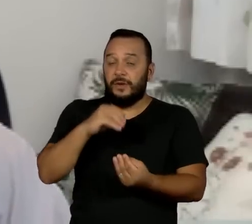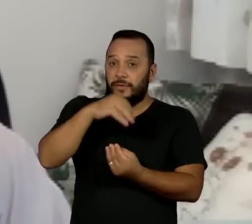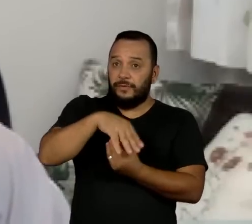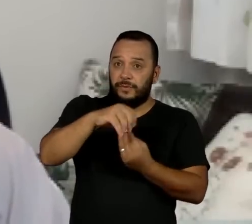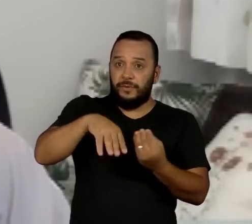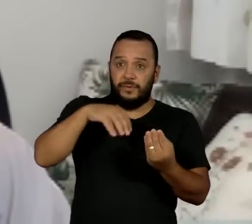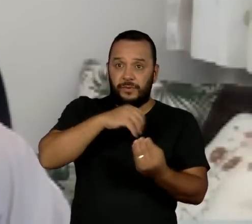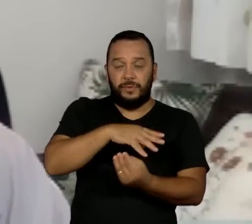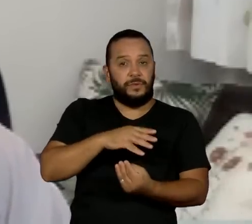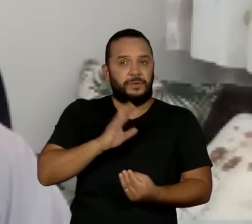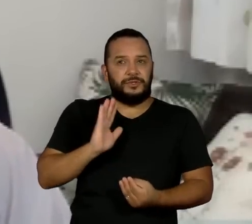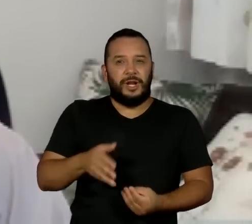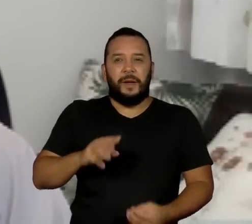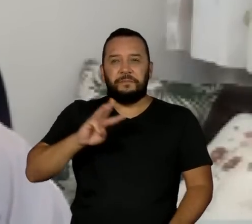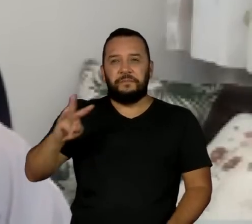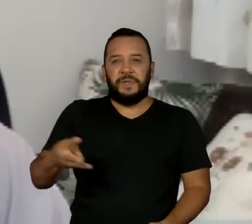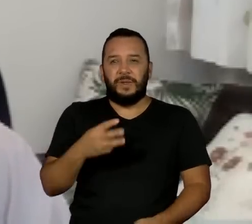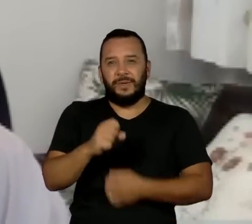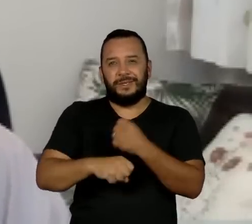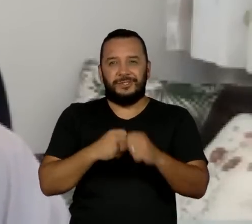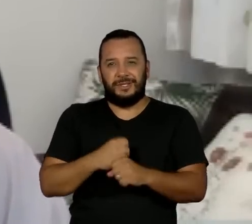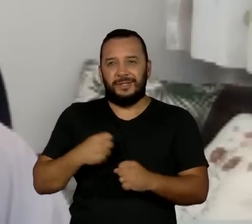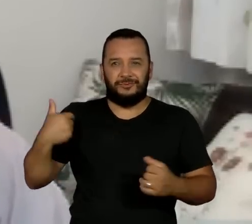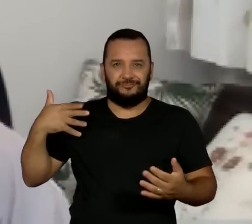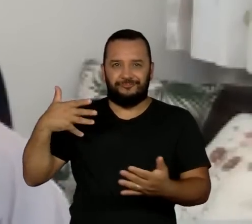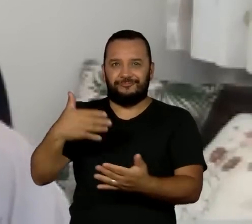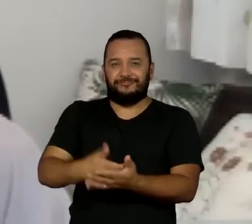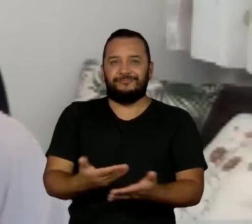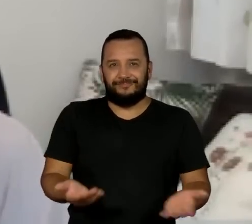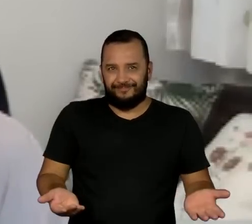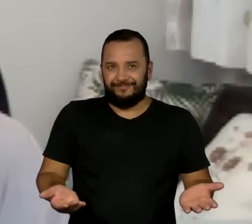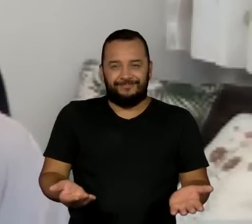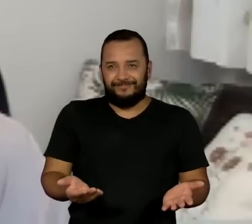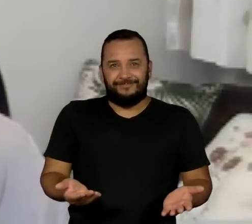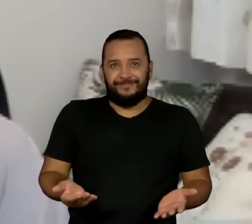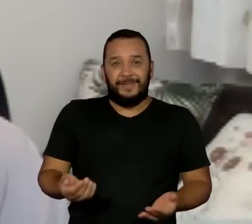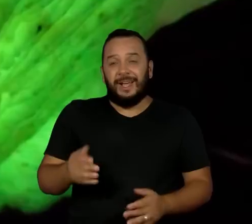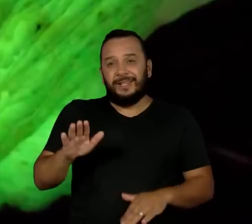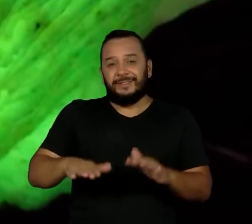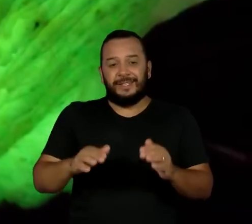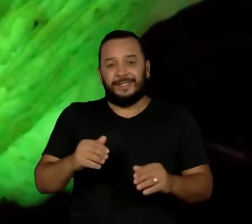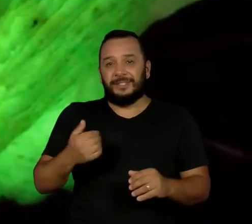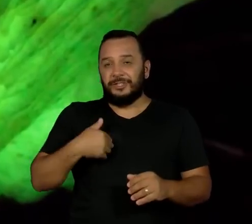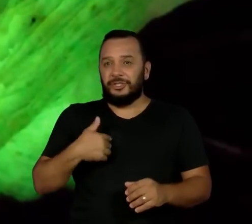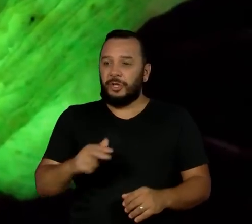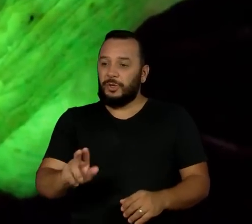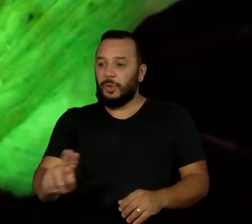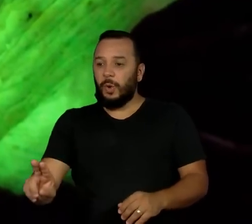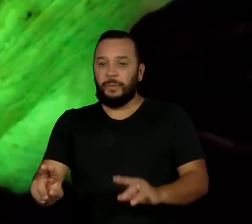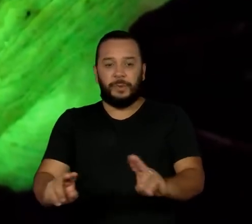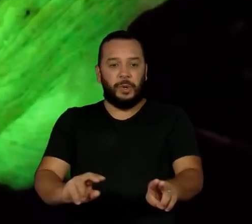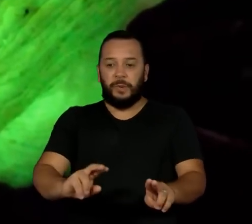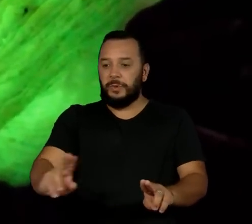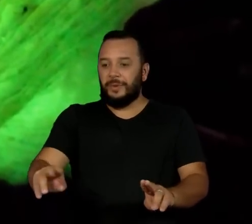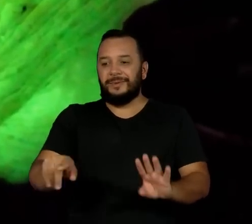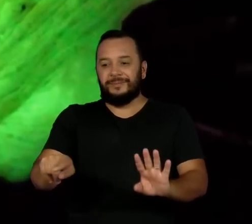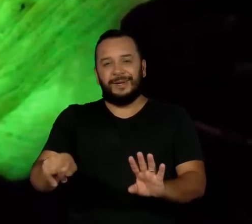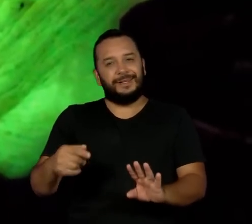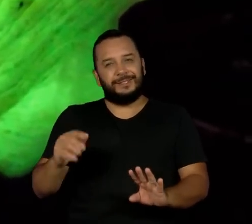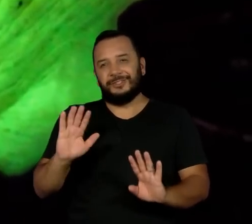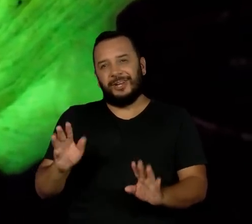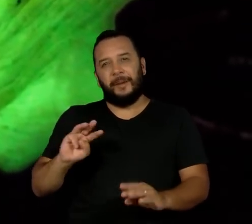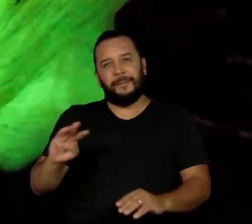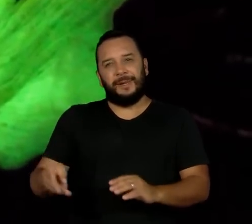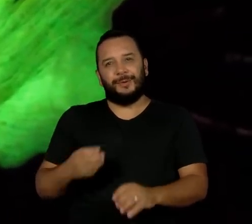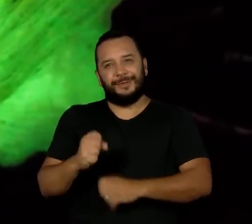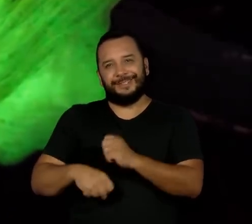milhões de anos. Eles nem precisam da gente saber, da gente colocar um nome no cogumelo, né? Mas trazer e aumentar o conhecimento